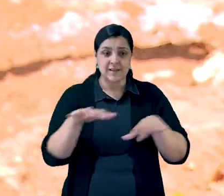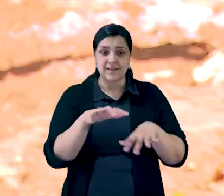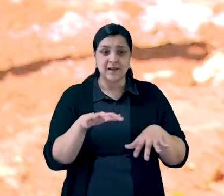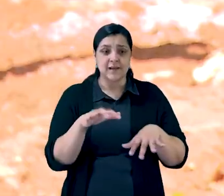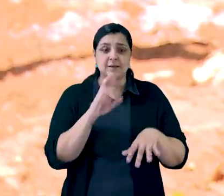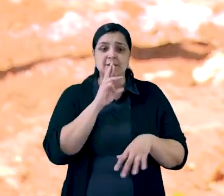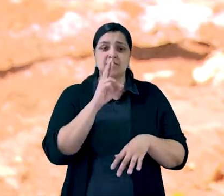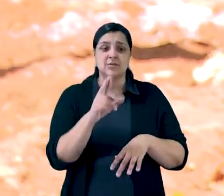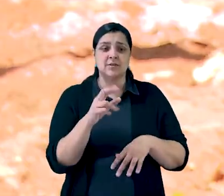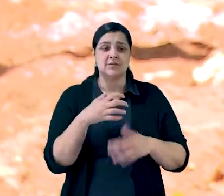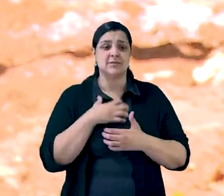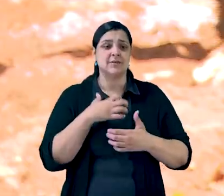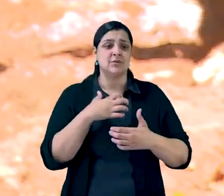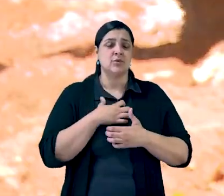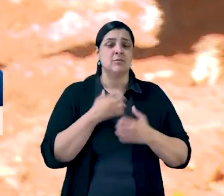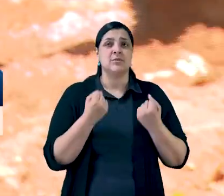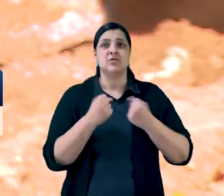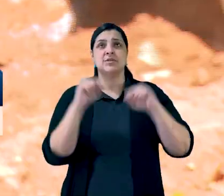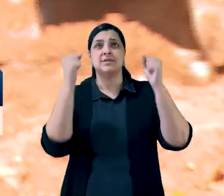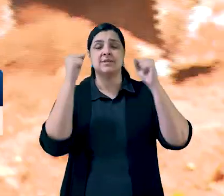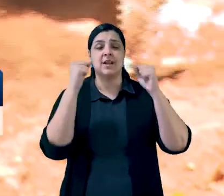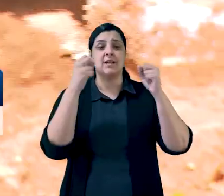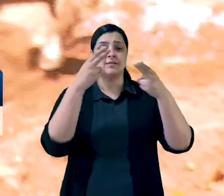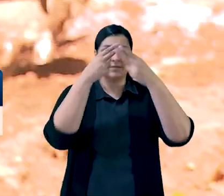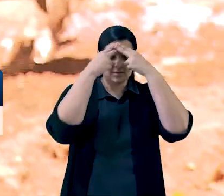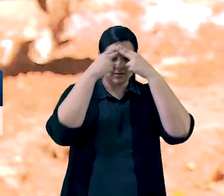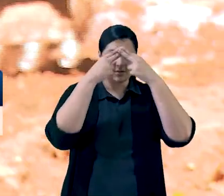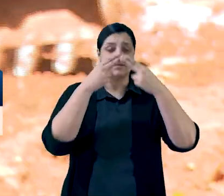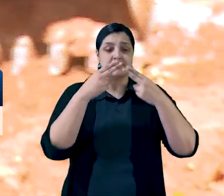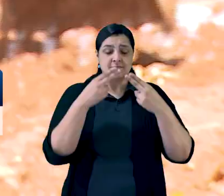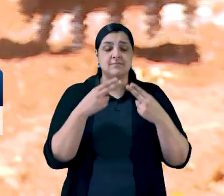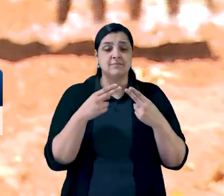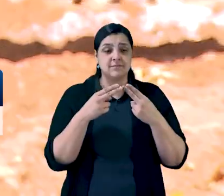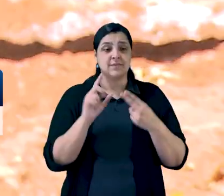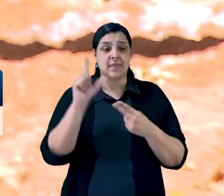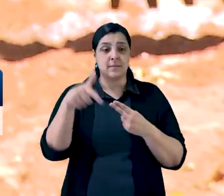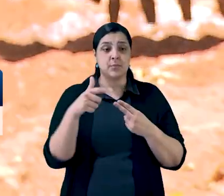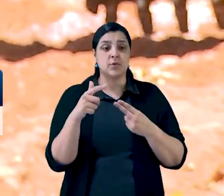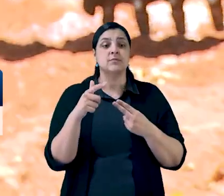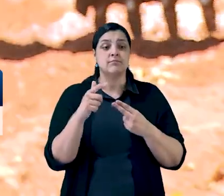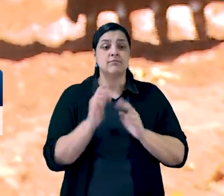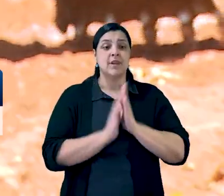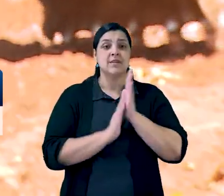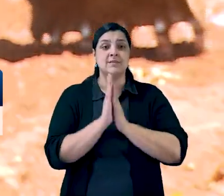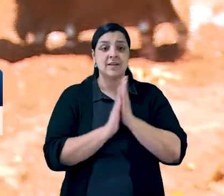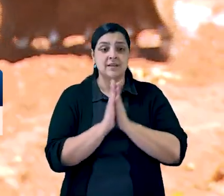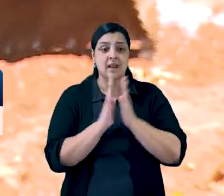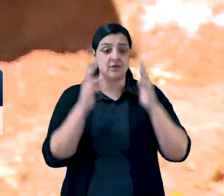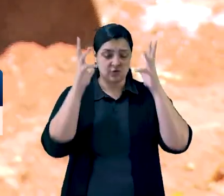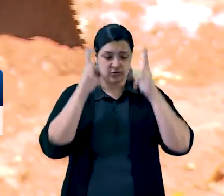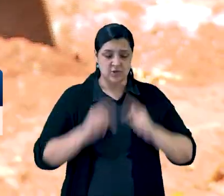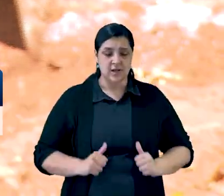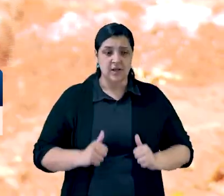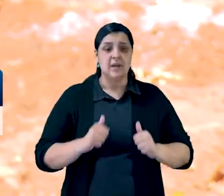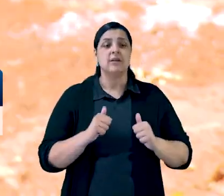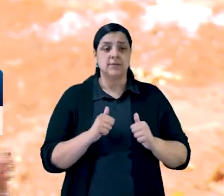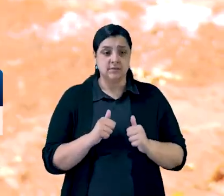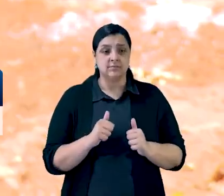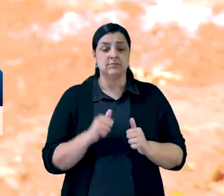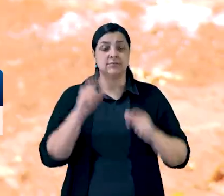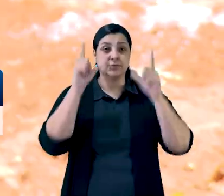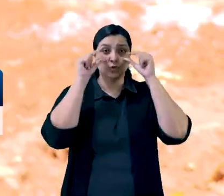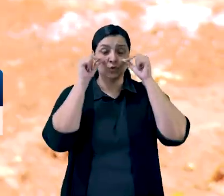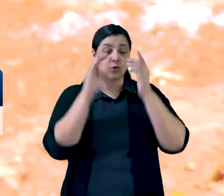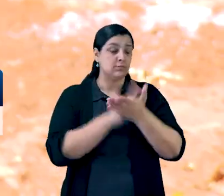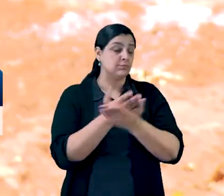que trabalhava resultou em sintomas de estresse pós-traumático que evoluíram para transtorno de ansiedade generalizada